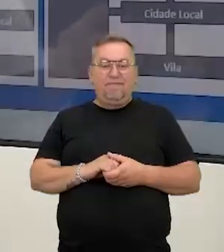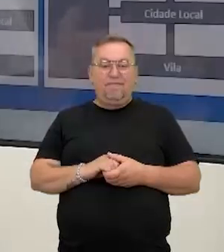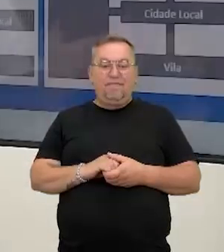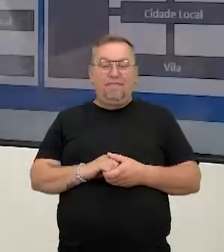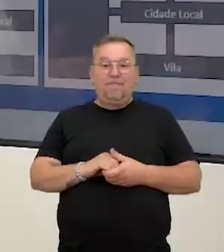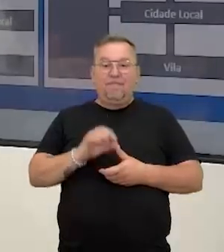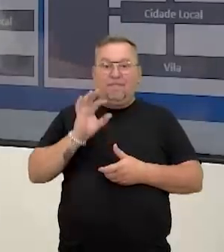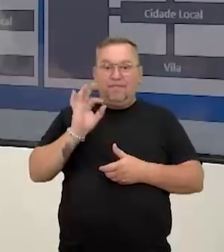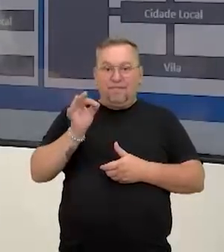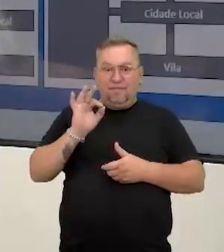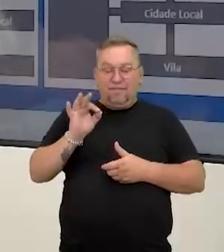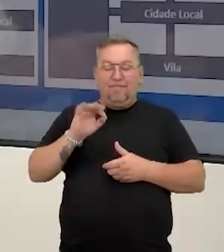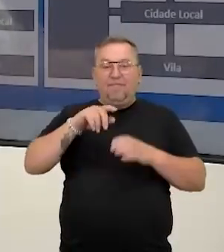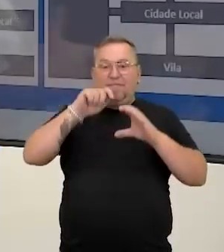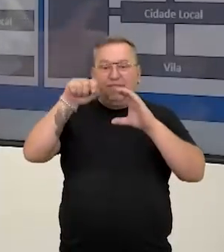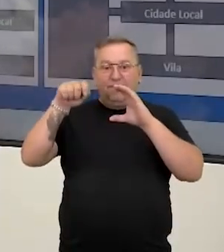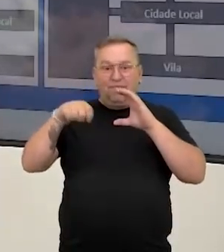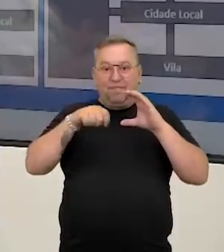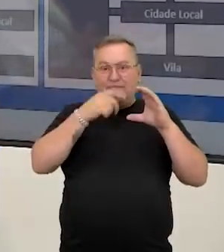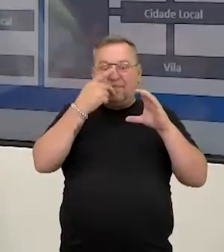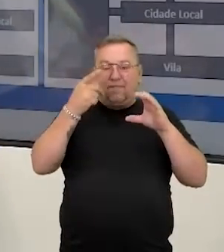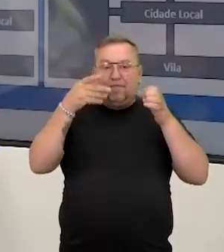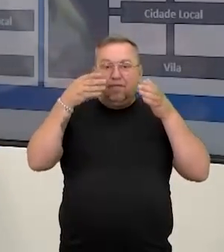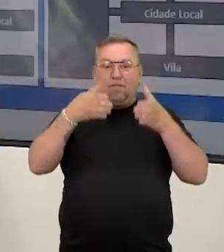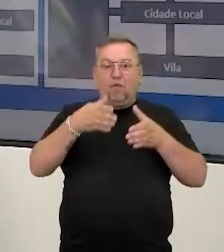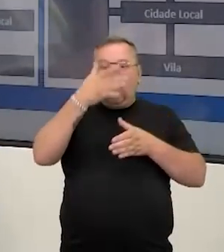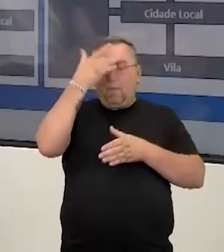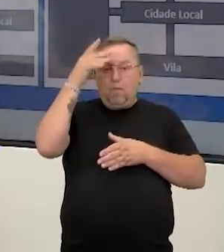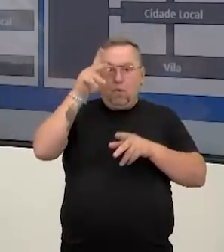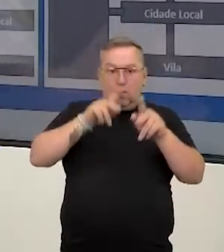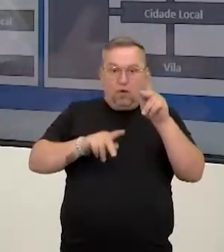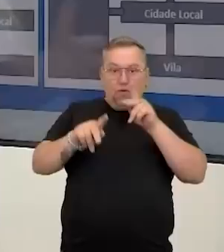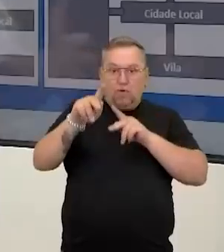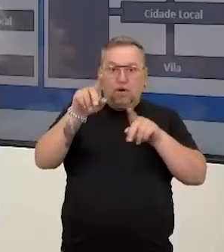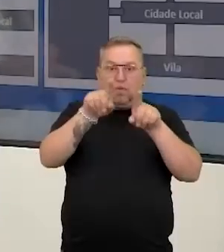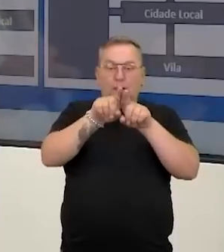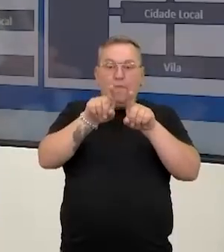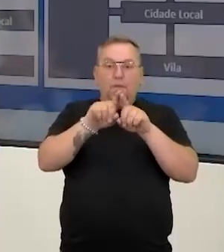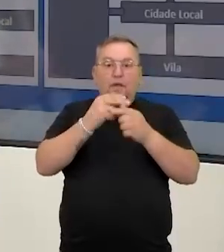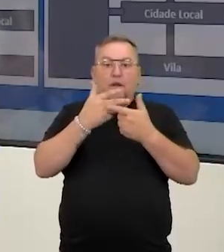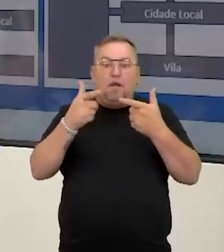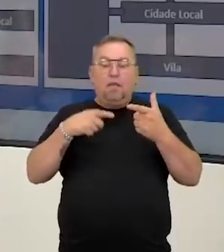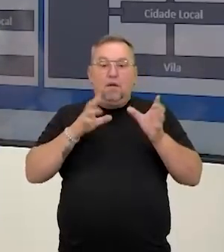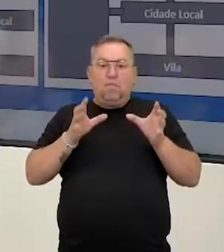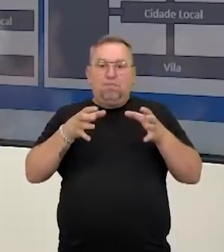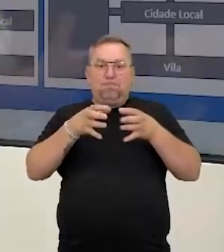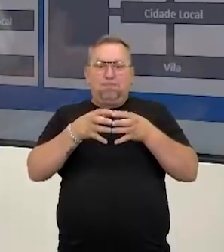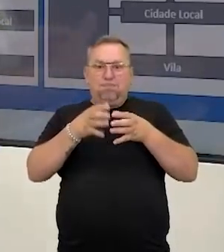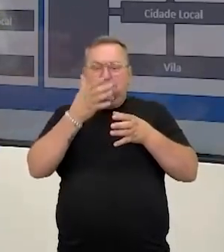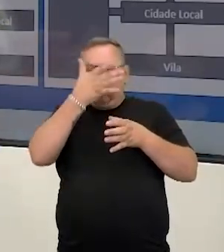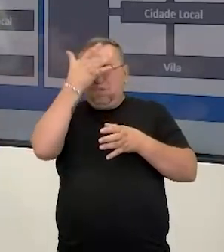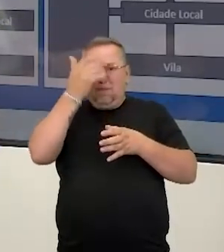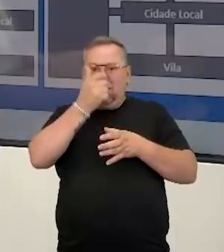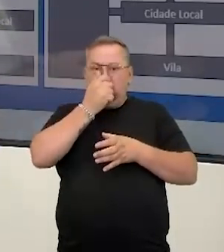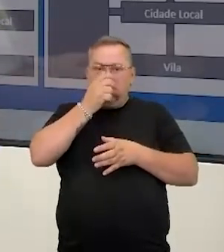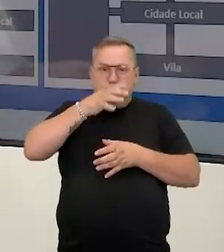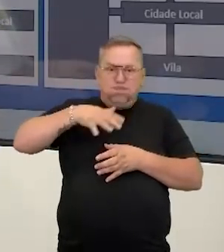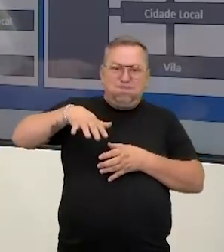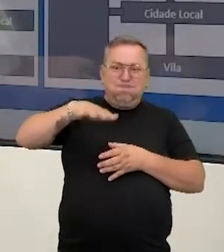Bom, é isso aí, né? O vídeo aí ele fala sobre a concentração urbana, ele fala sobre a questão das aglomerações, né? Então,